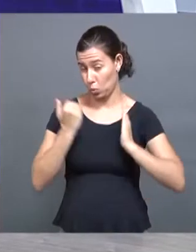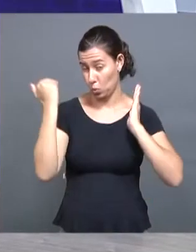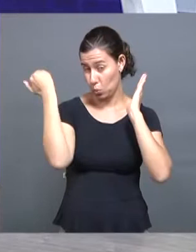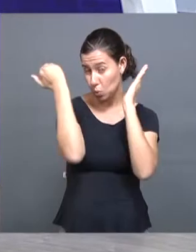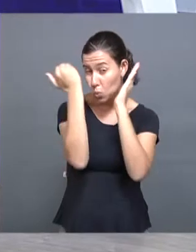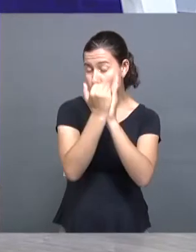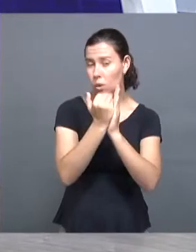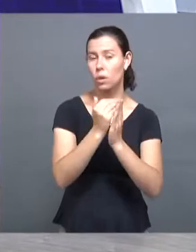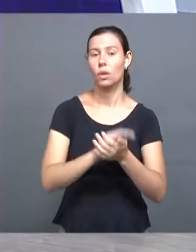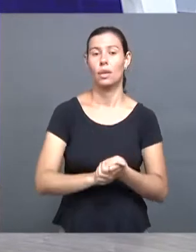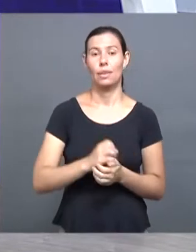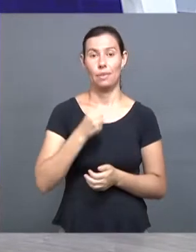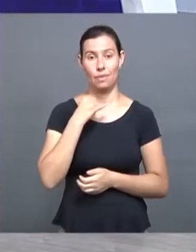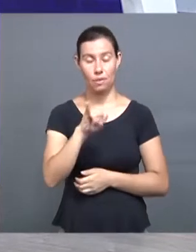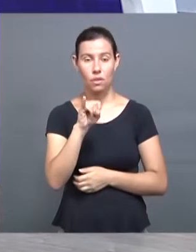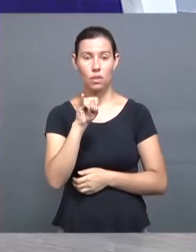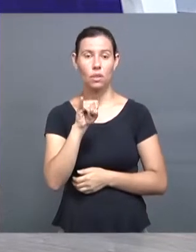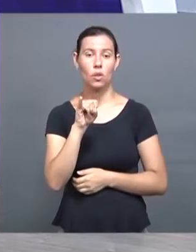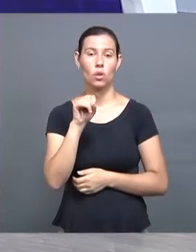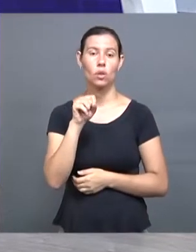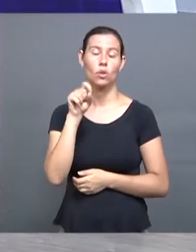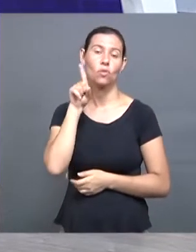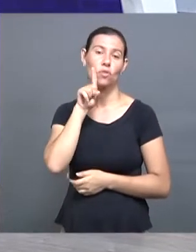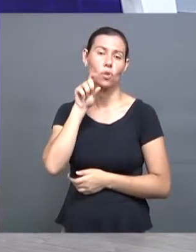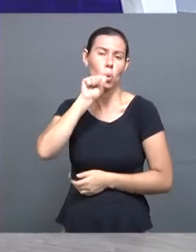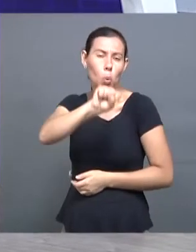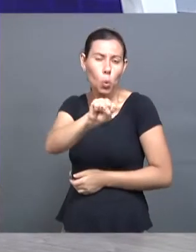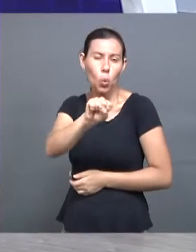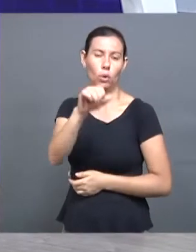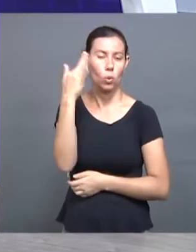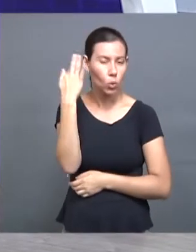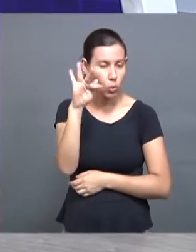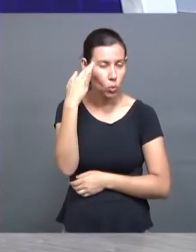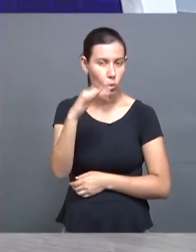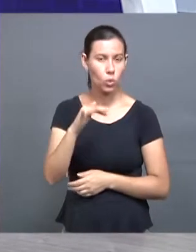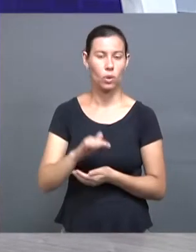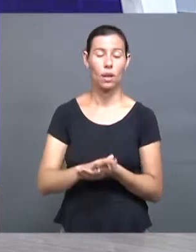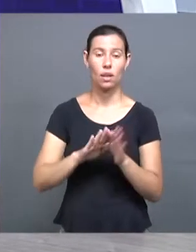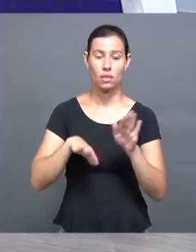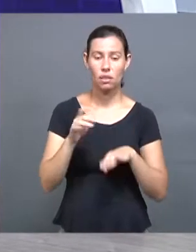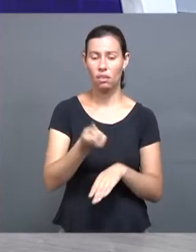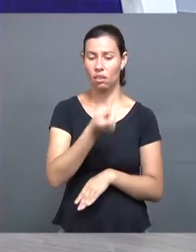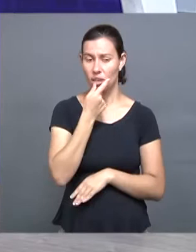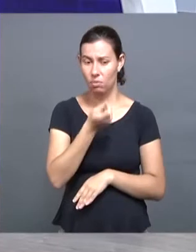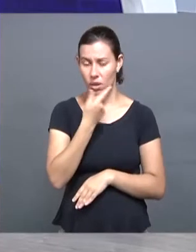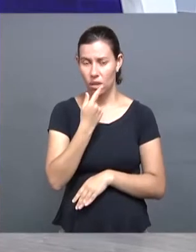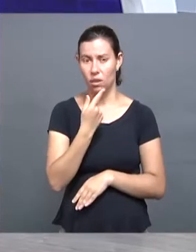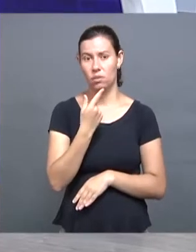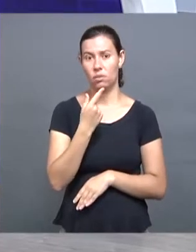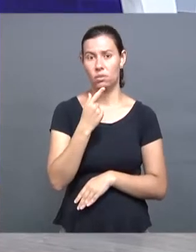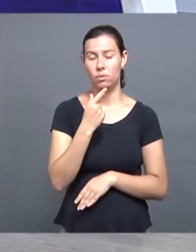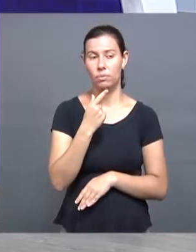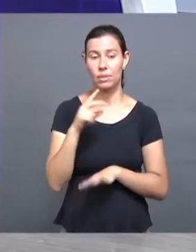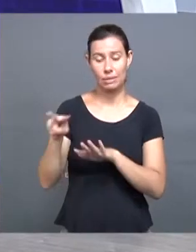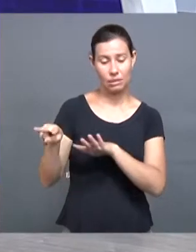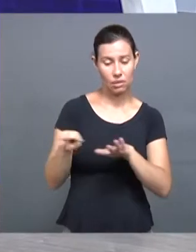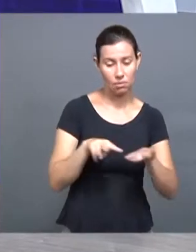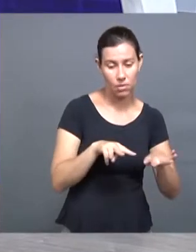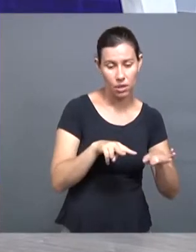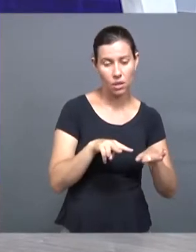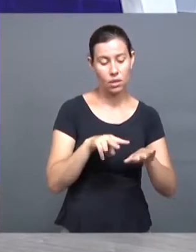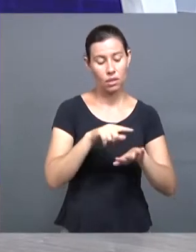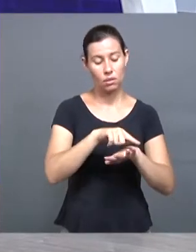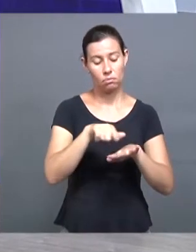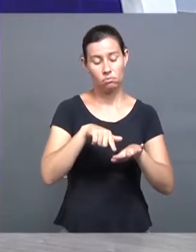mais do que 8 dias de dor de cabeça por mês. Está fazendo uso de analgésico comum mais do que 3, 4 vezes por semana,